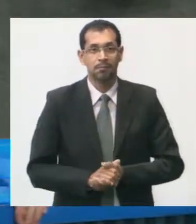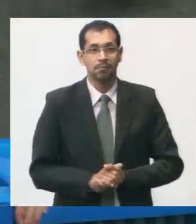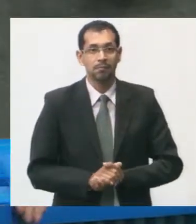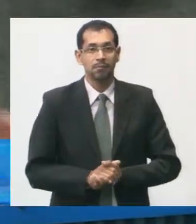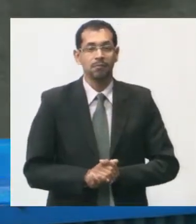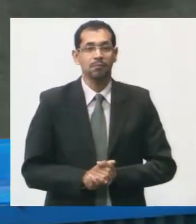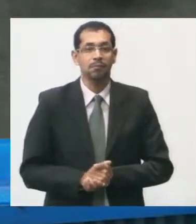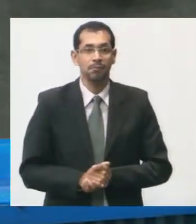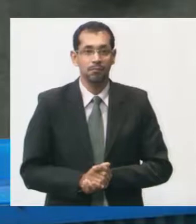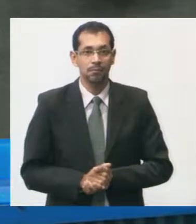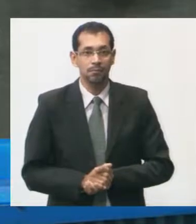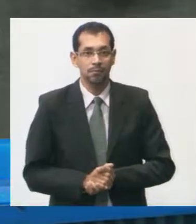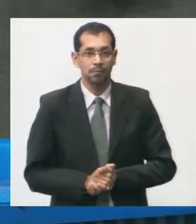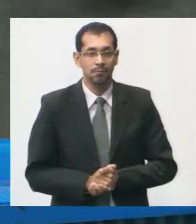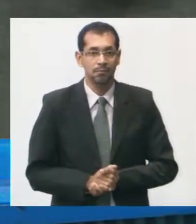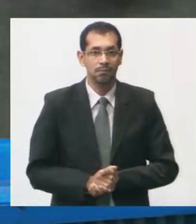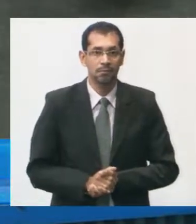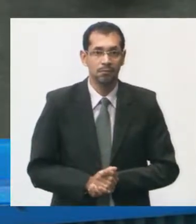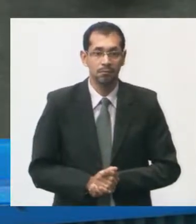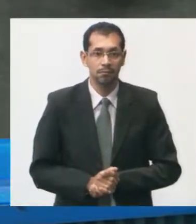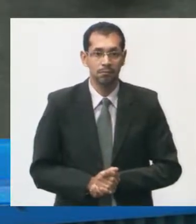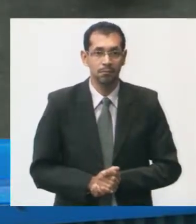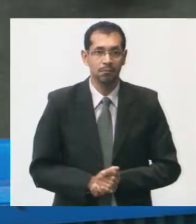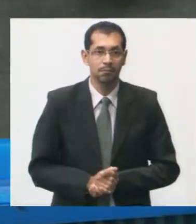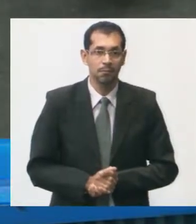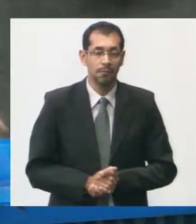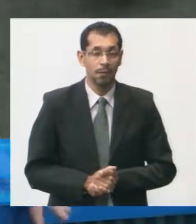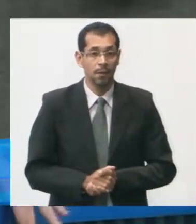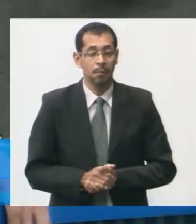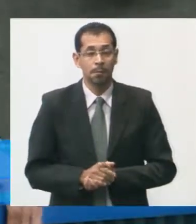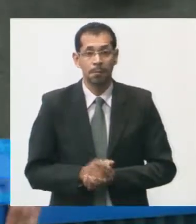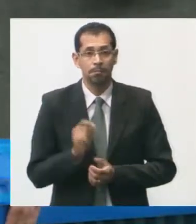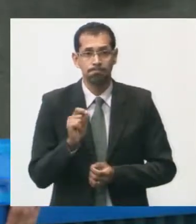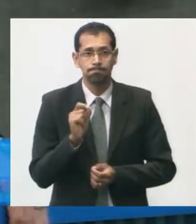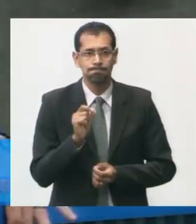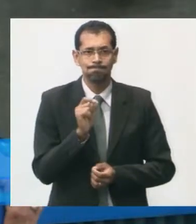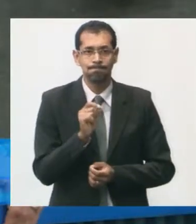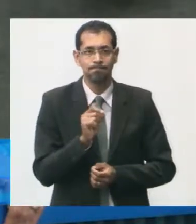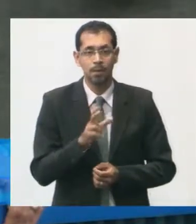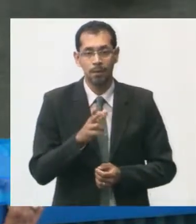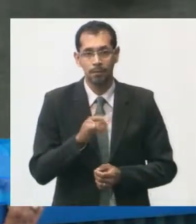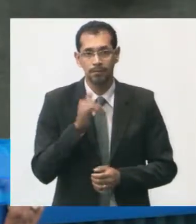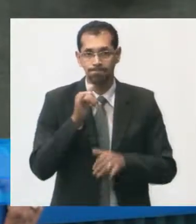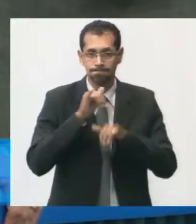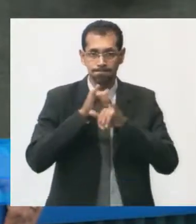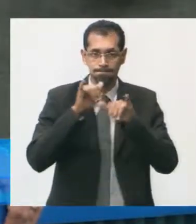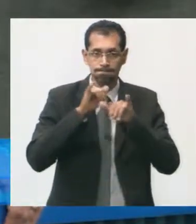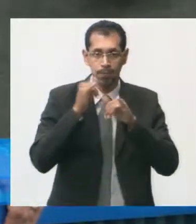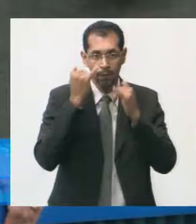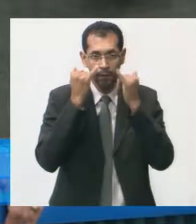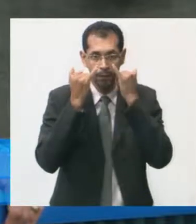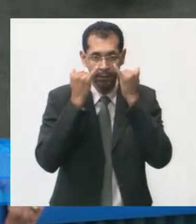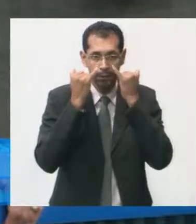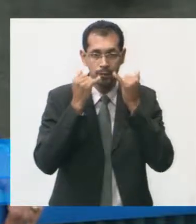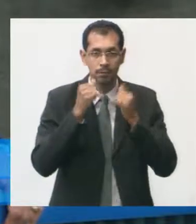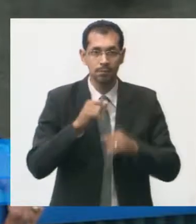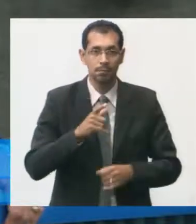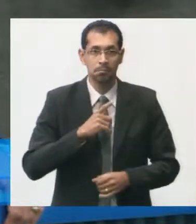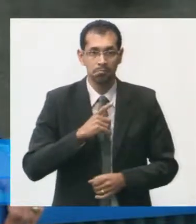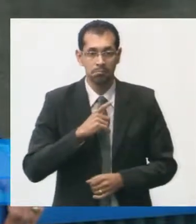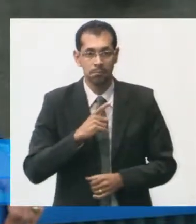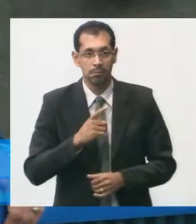para tratar aqui, trazer algumas informações, vereador Max da Mata, com